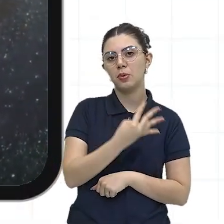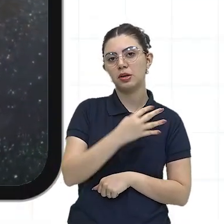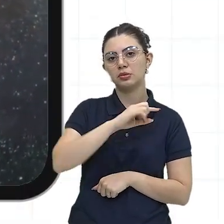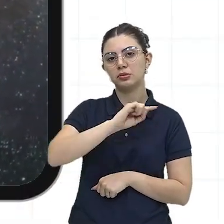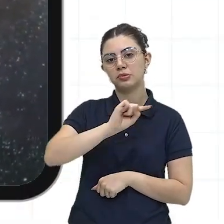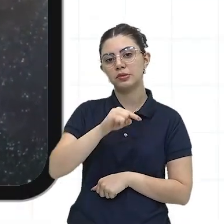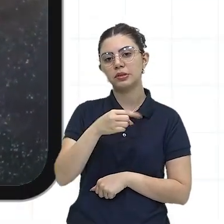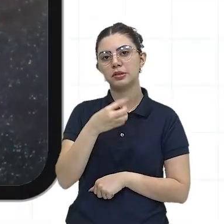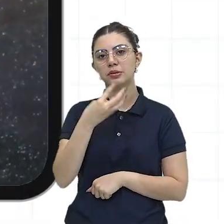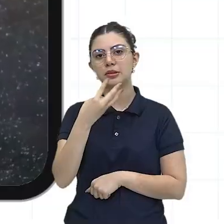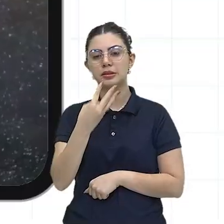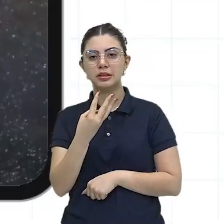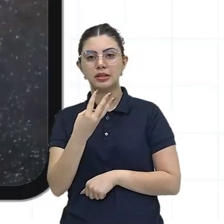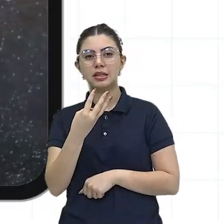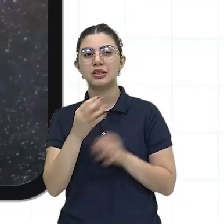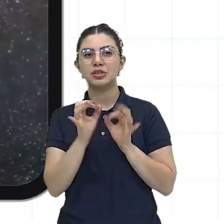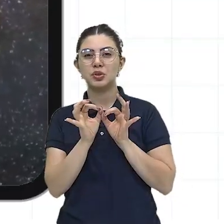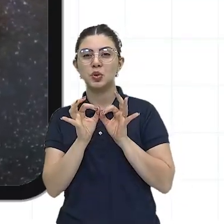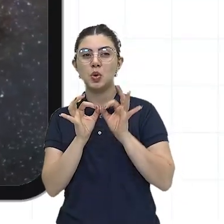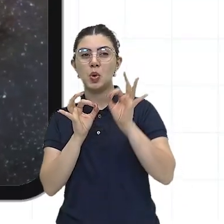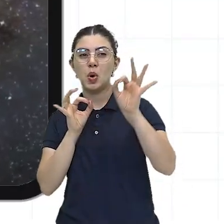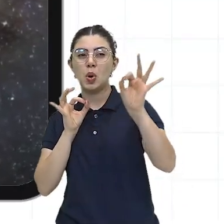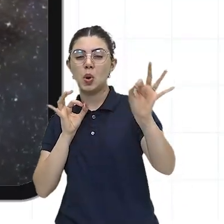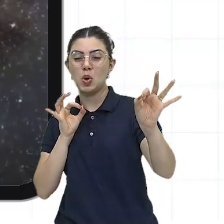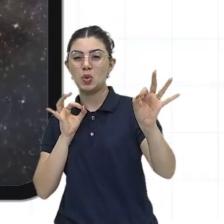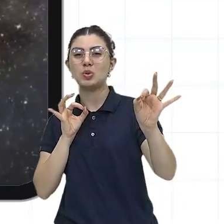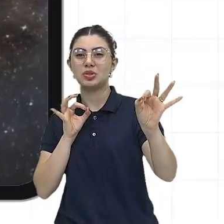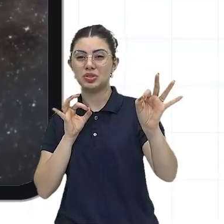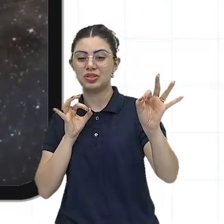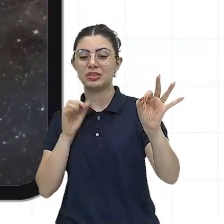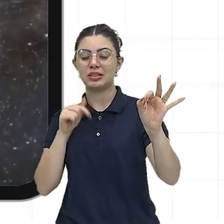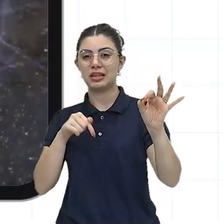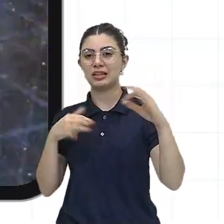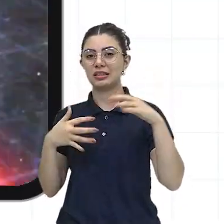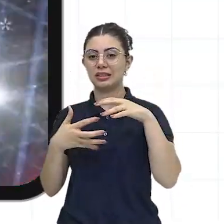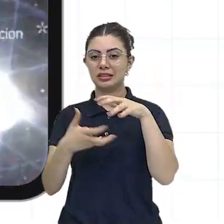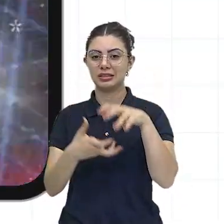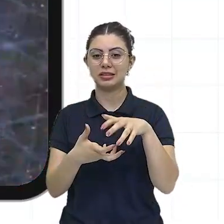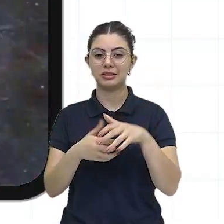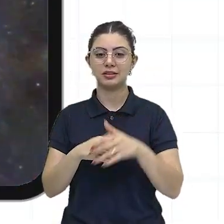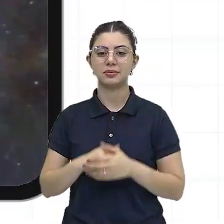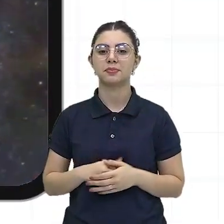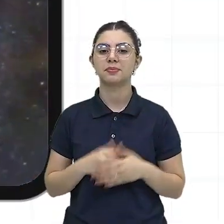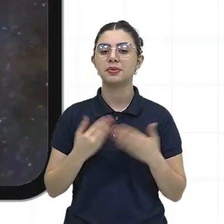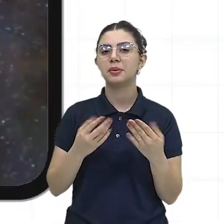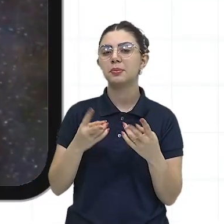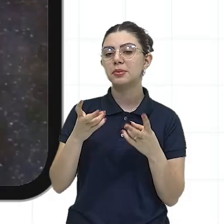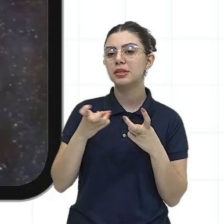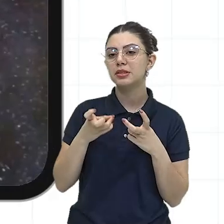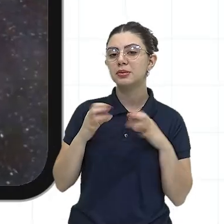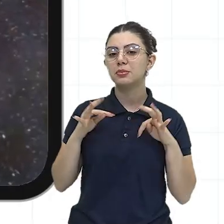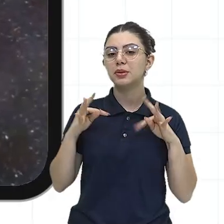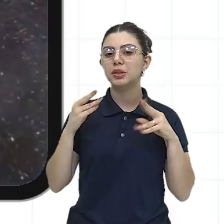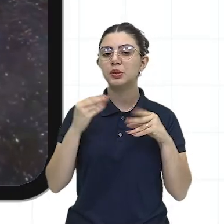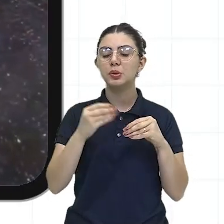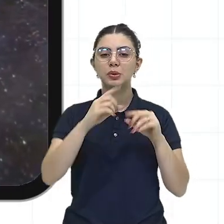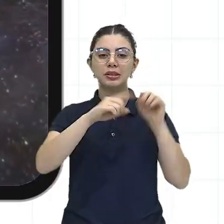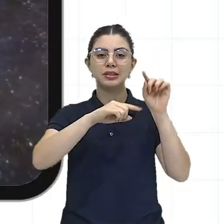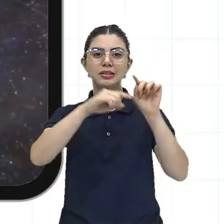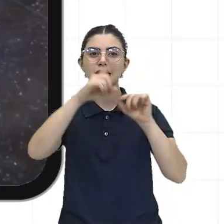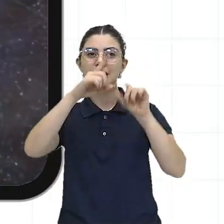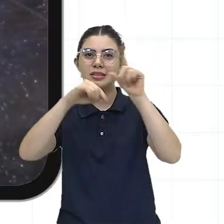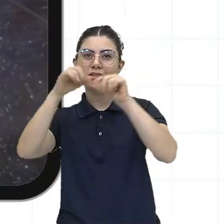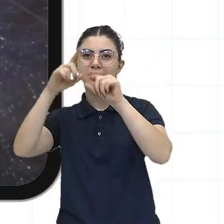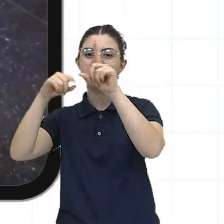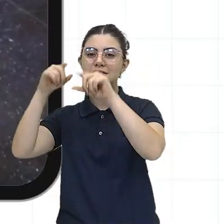4,3 anos-luz distante da Terra. Observem todas essas estrelas que constituem aí,